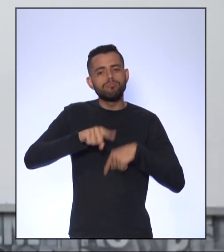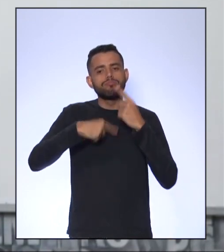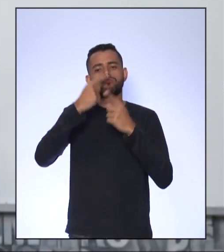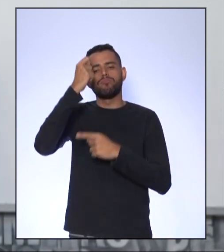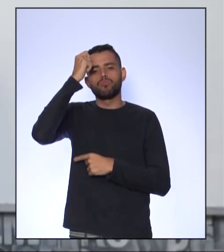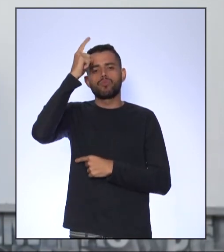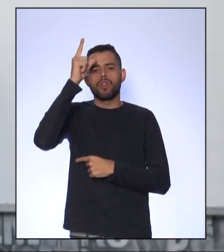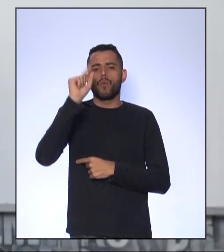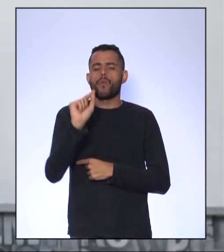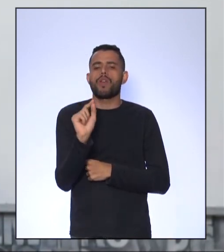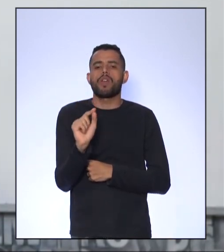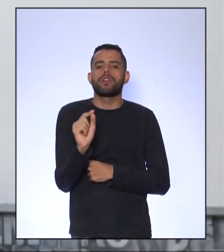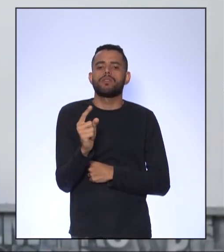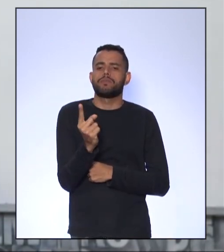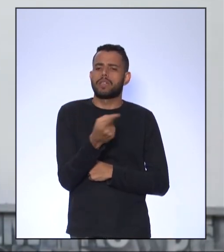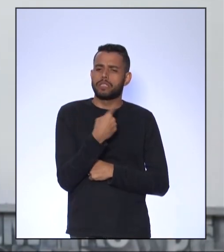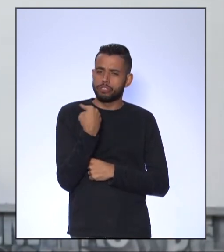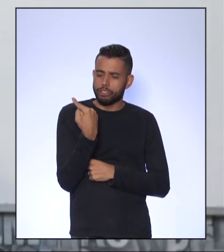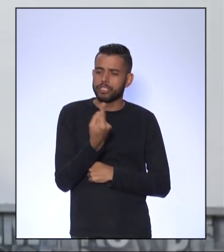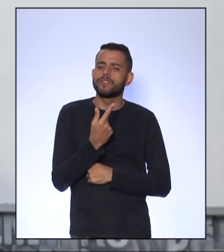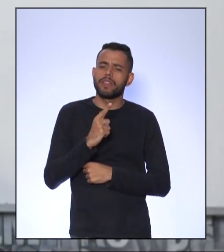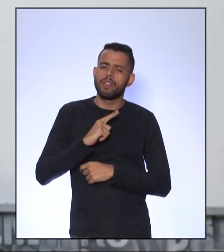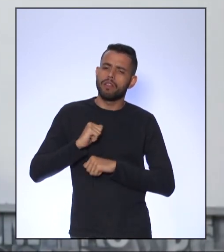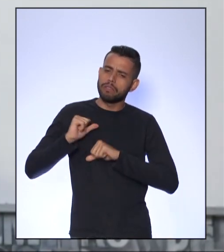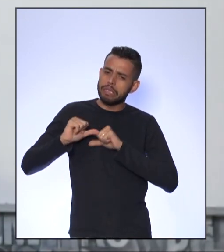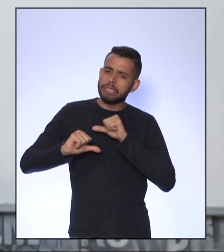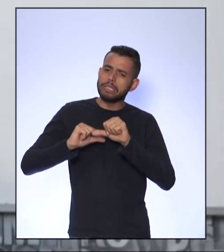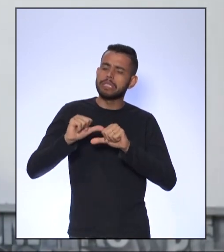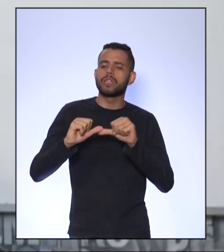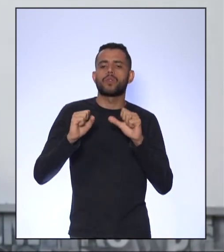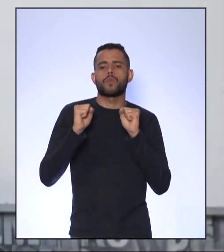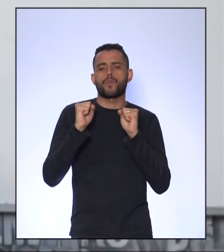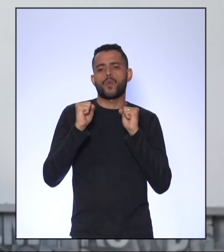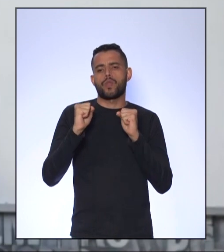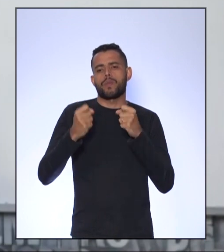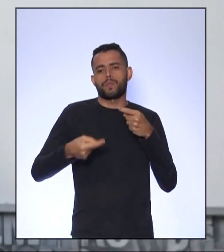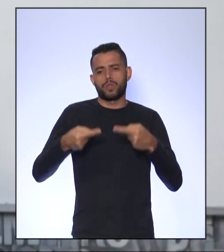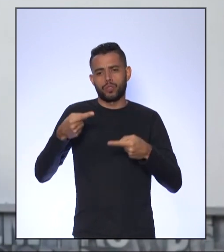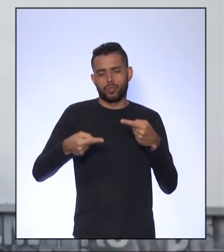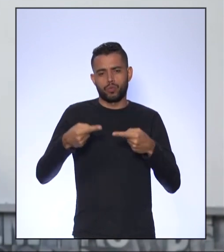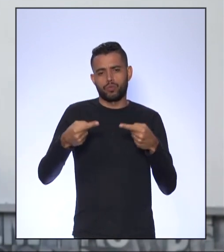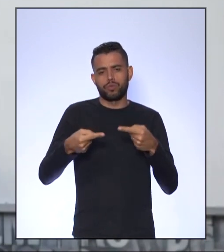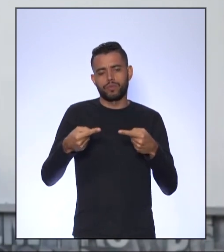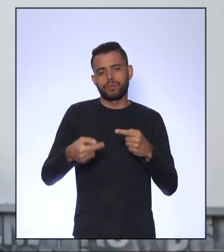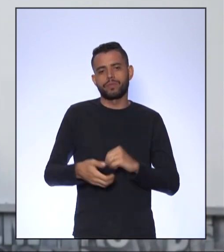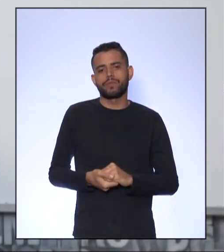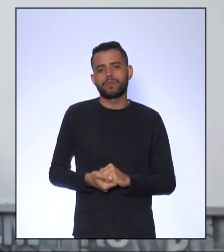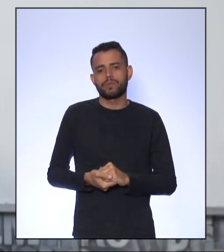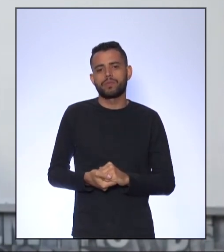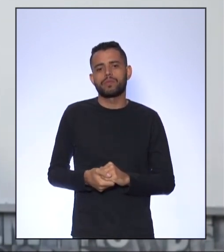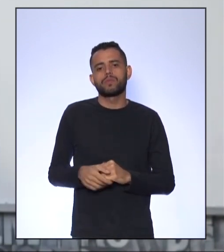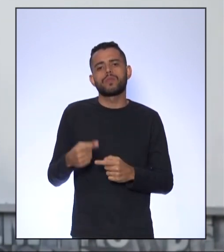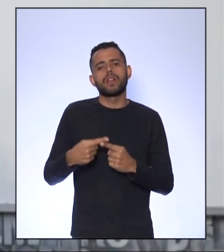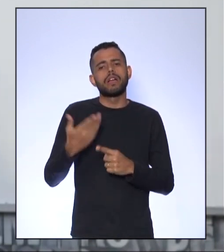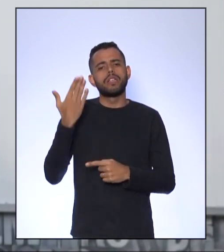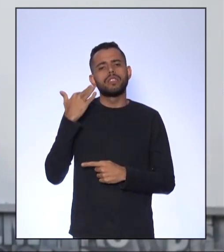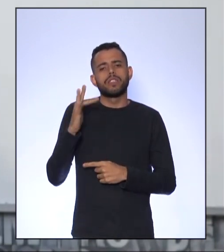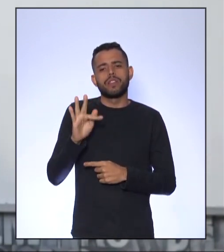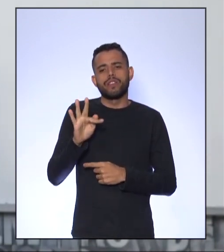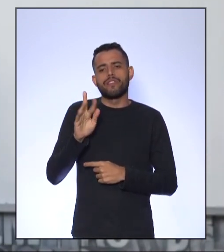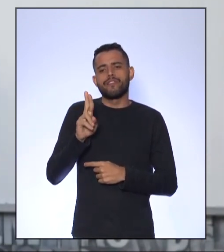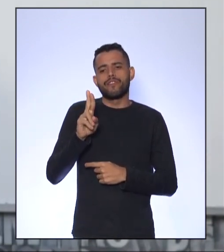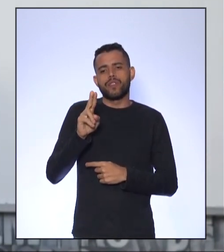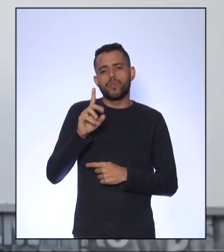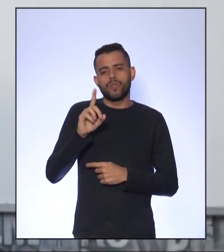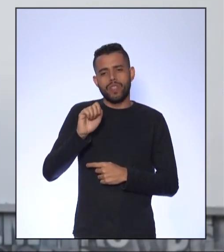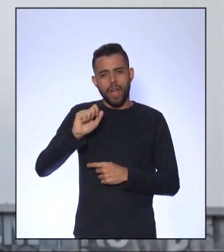para a gente a transição ali do poder político. Eu saio do feudalismo e entro no quê?